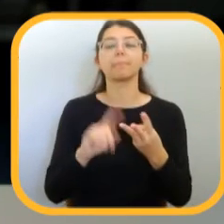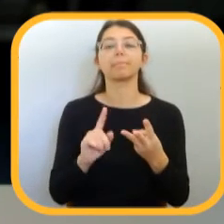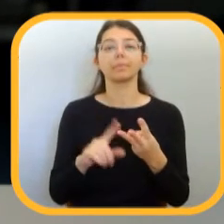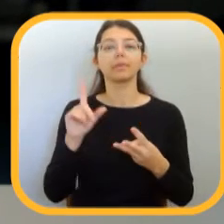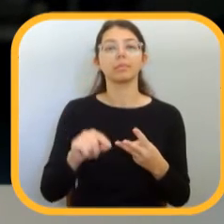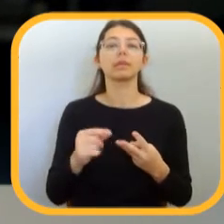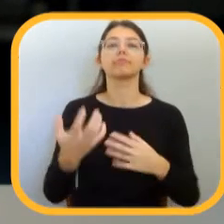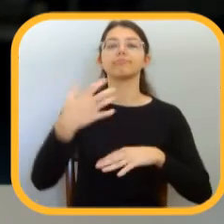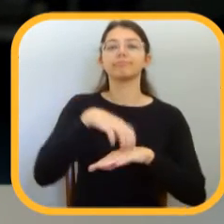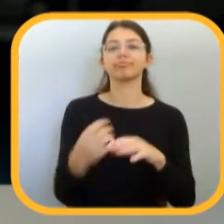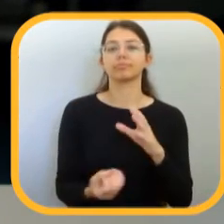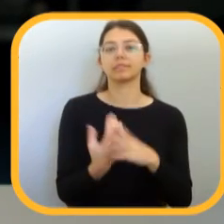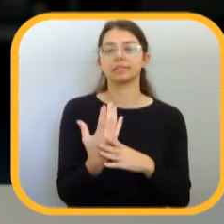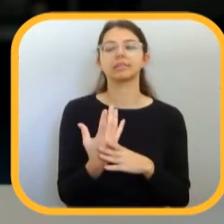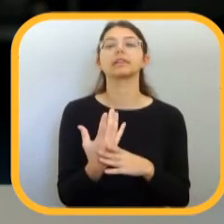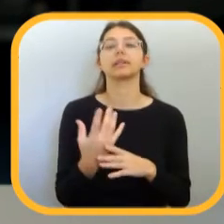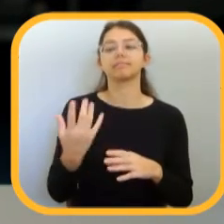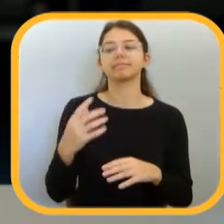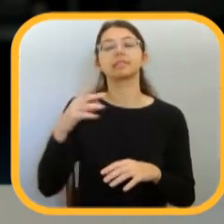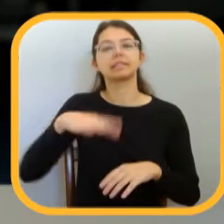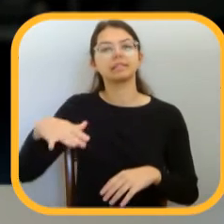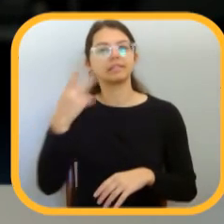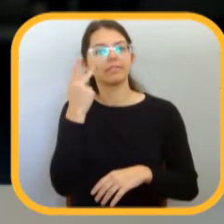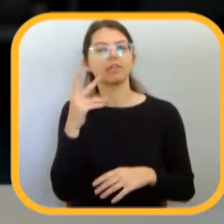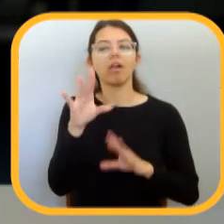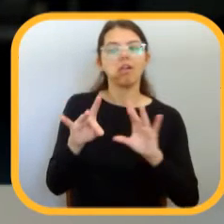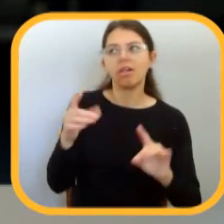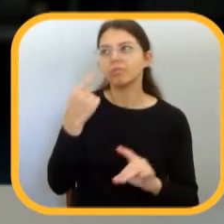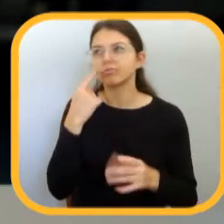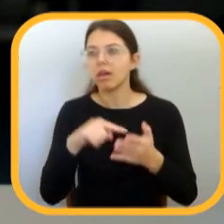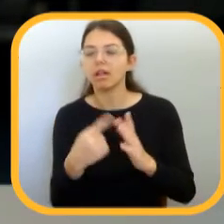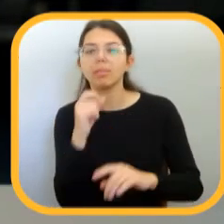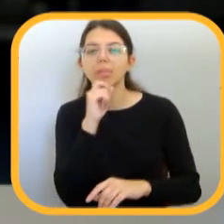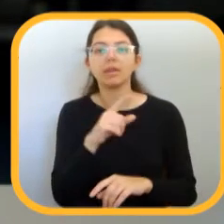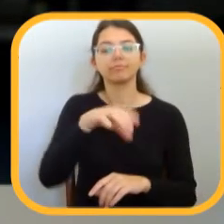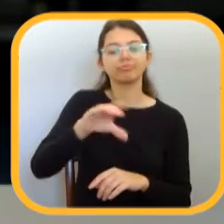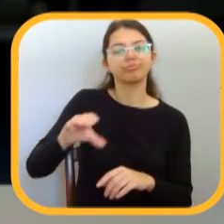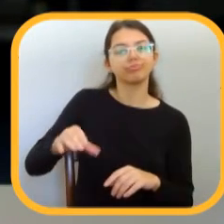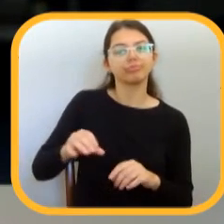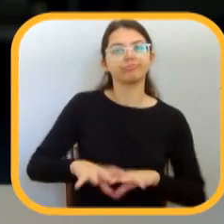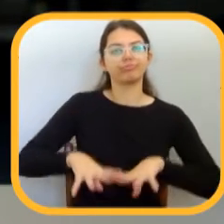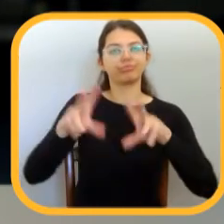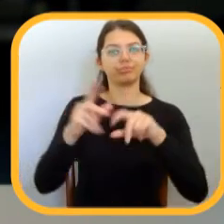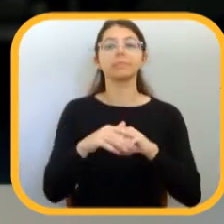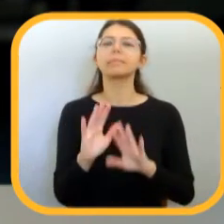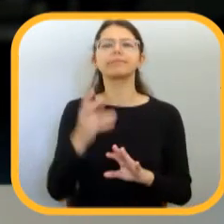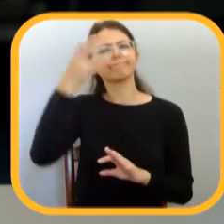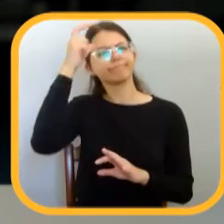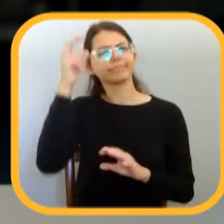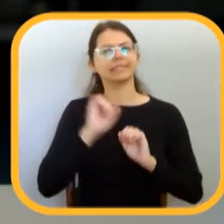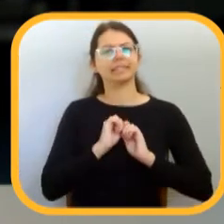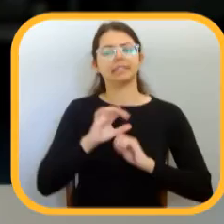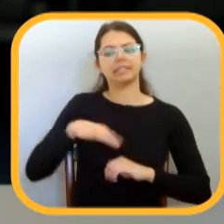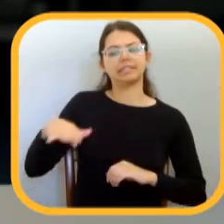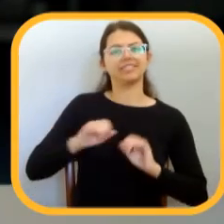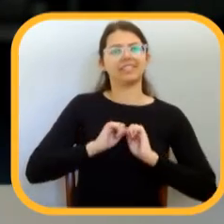e a criação dos Centros Ciência Viva, uma rede de espaços interativos que contribuem para o desenvolvimento regional. Mas o que caracteriza o